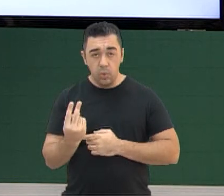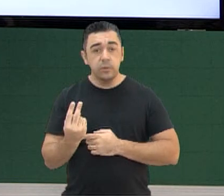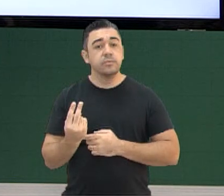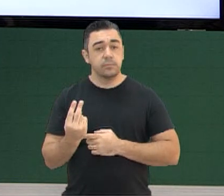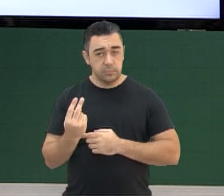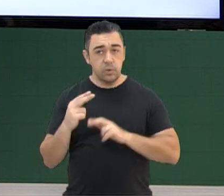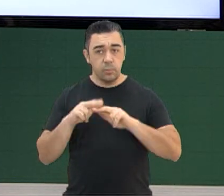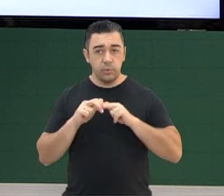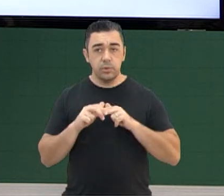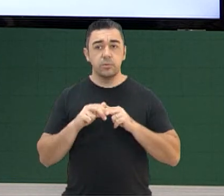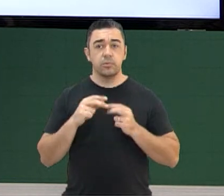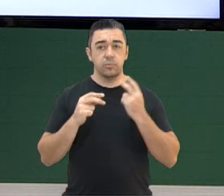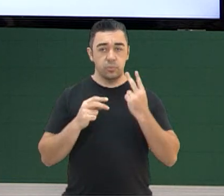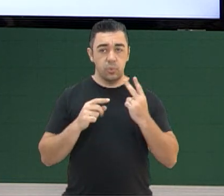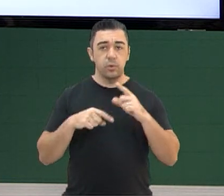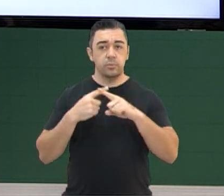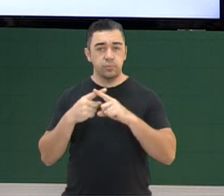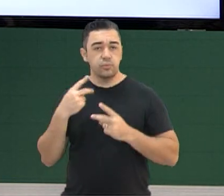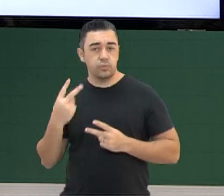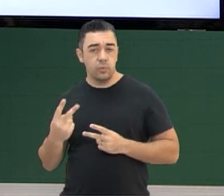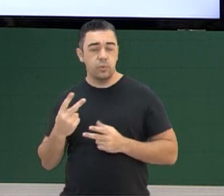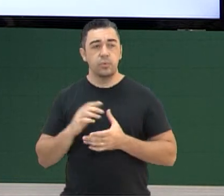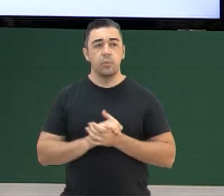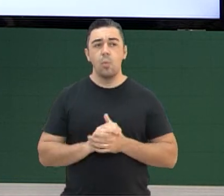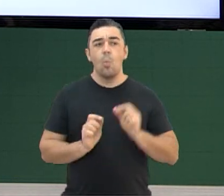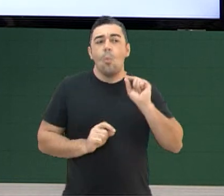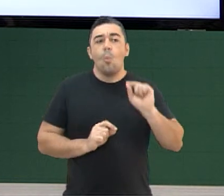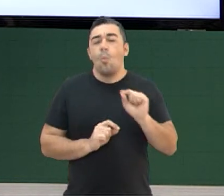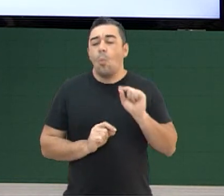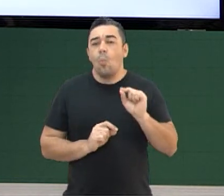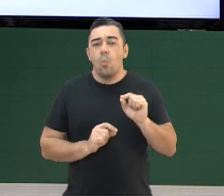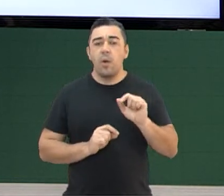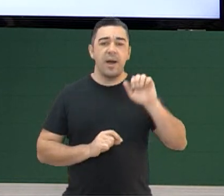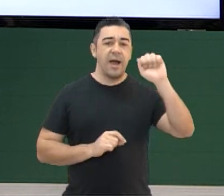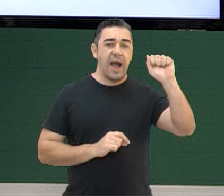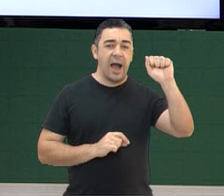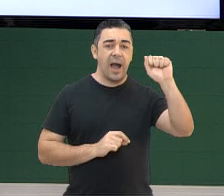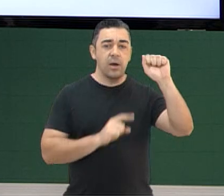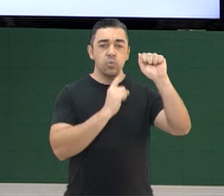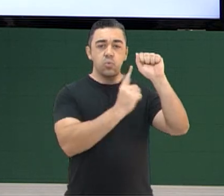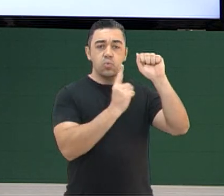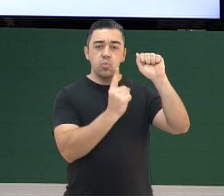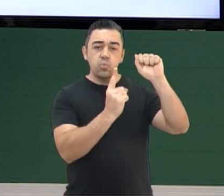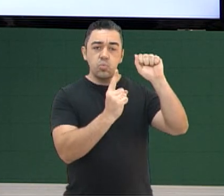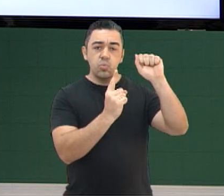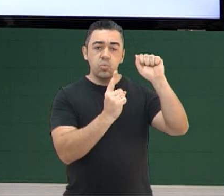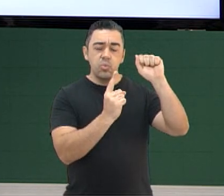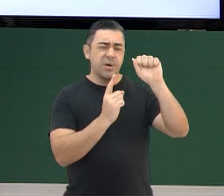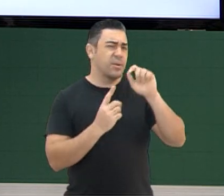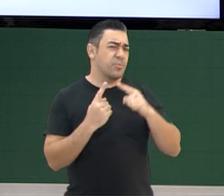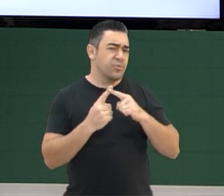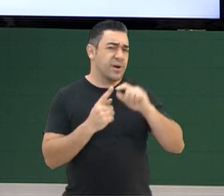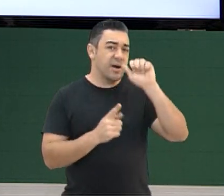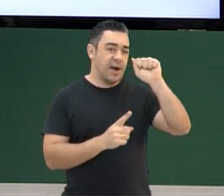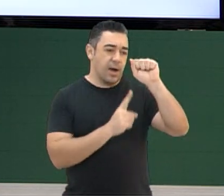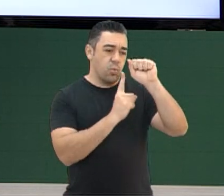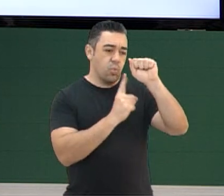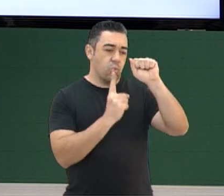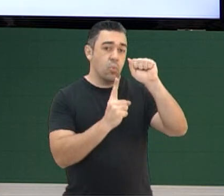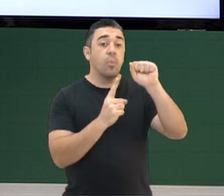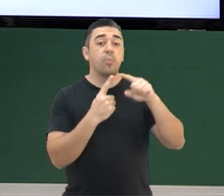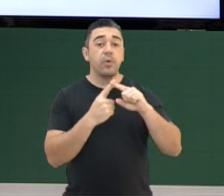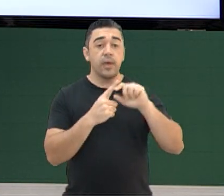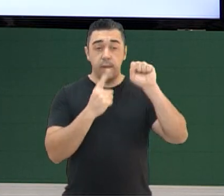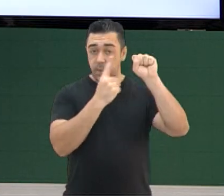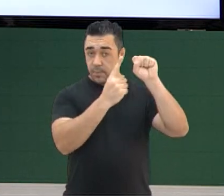tá? E aqui o elemento 2, que é o A11, tá? Por que ele é A11? Porque ele está